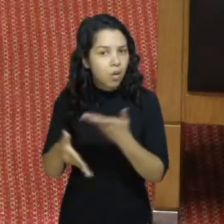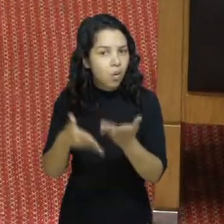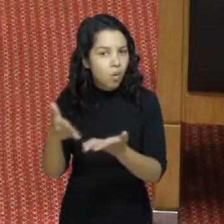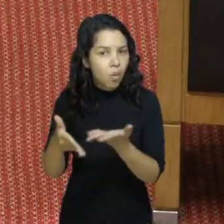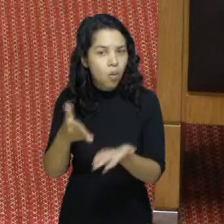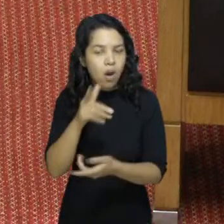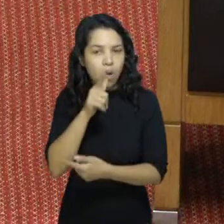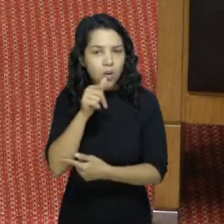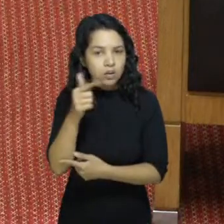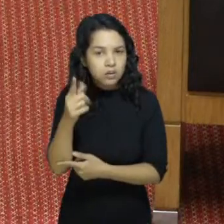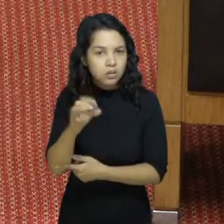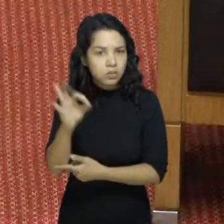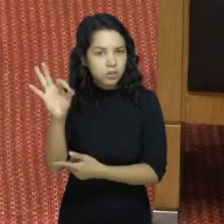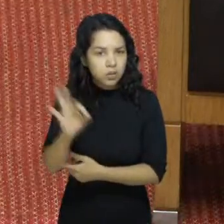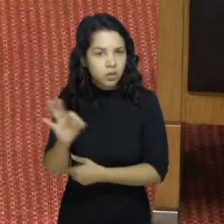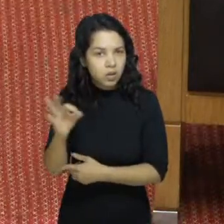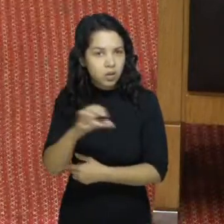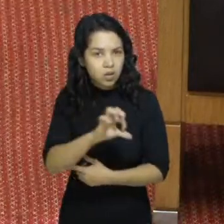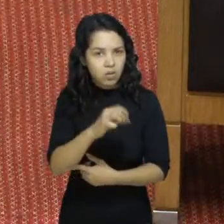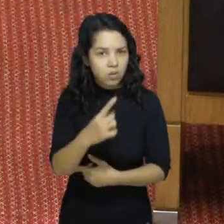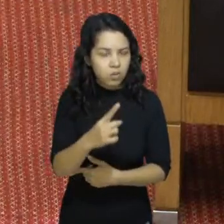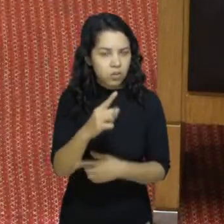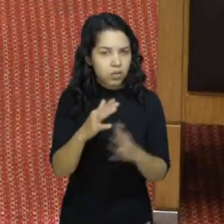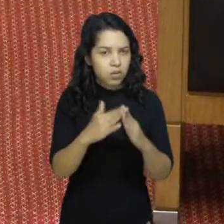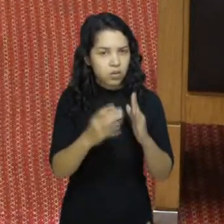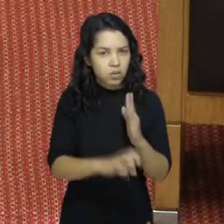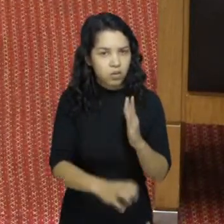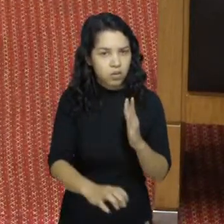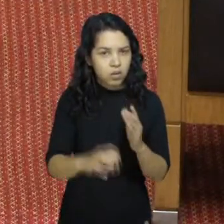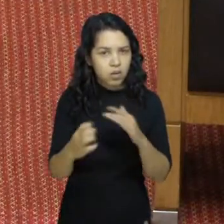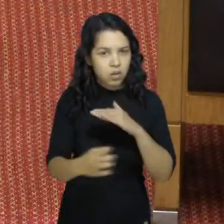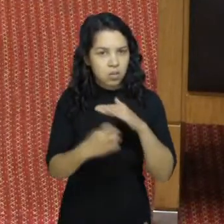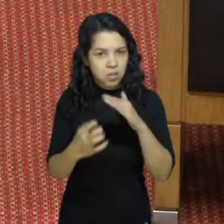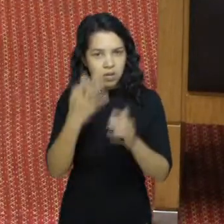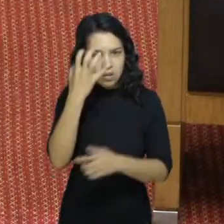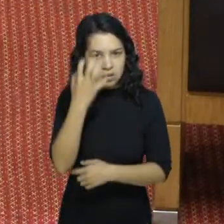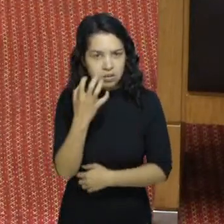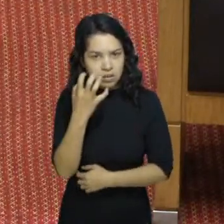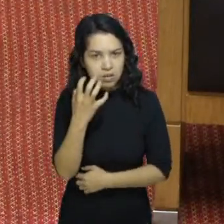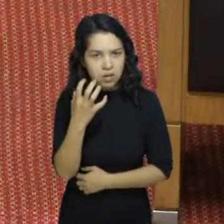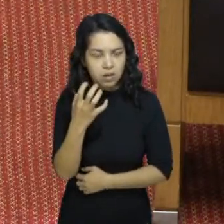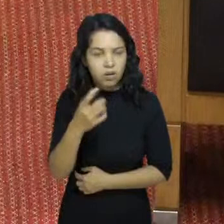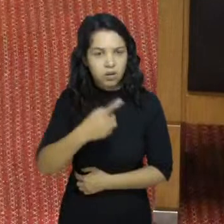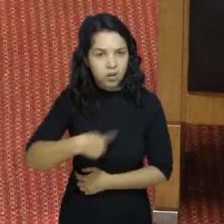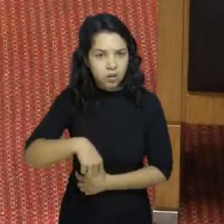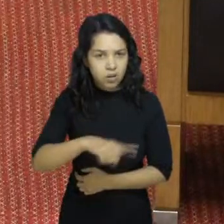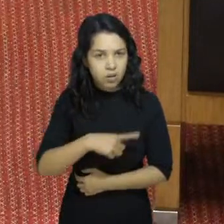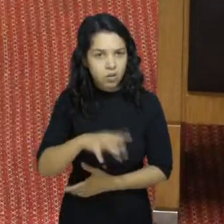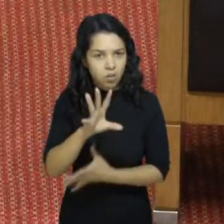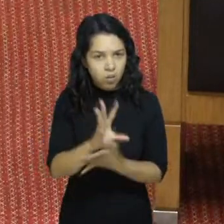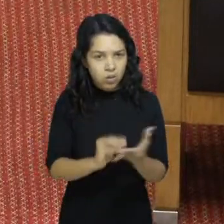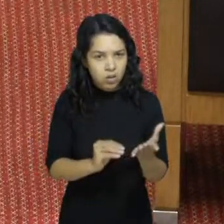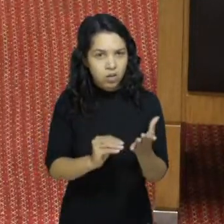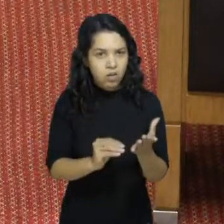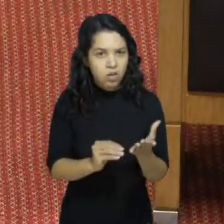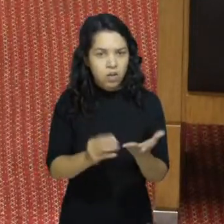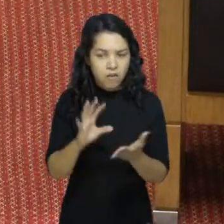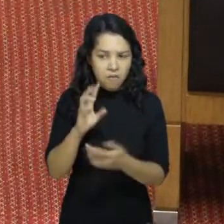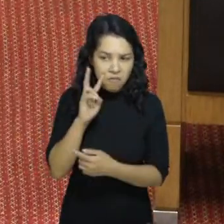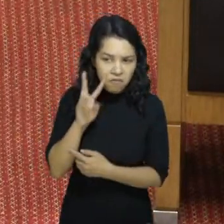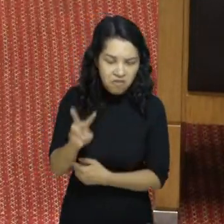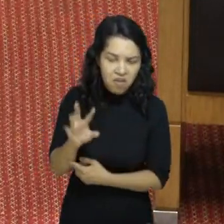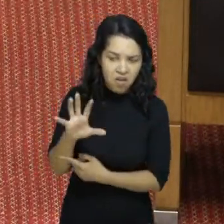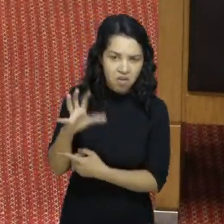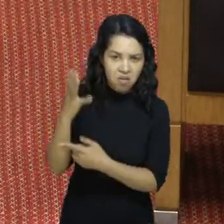91% do esgoto empresa séria né Onde que nós somos modelo e exemplo e ver o que está acontecendo